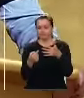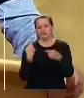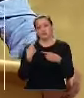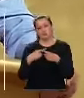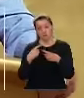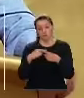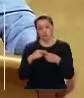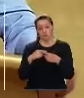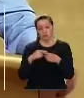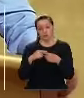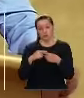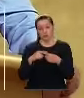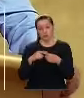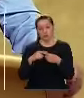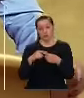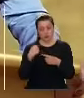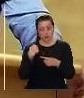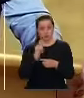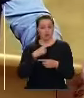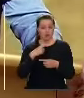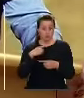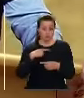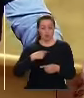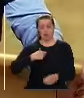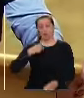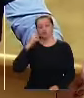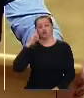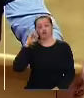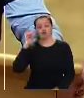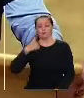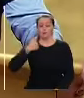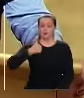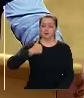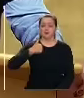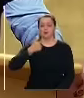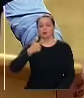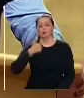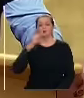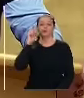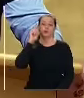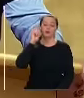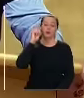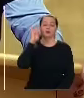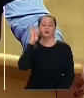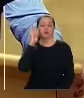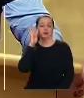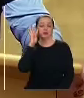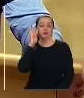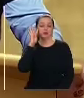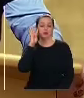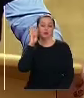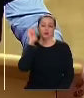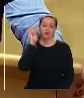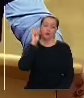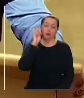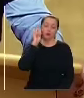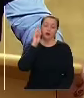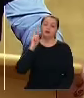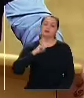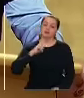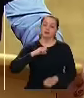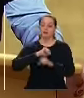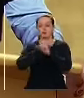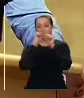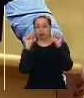para nós existe dia primeiro, dia dois, existe segunda, existe terça, existe quarta, existe de manhã, existe de tarde, existe